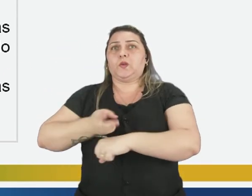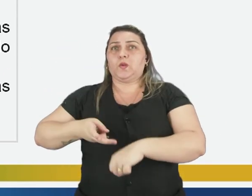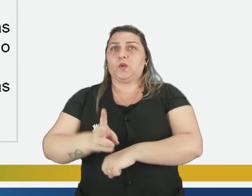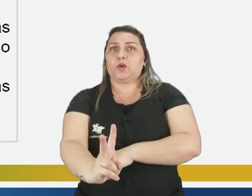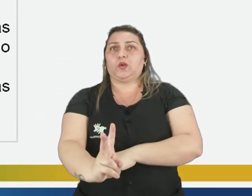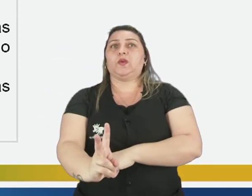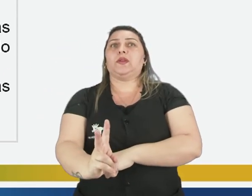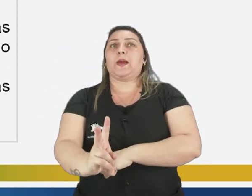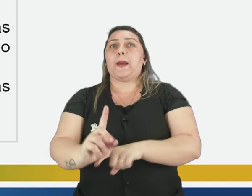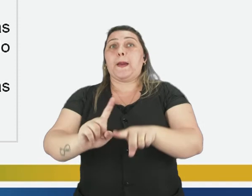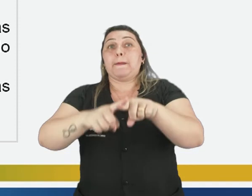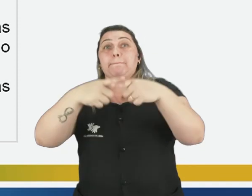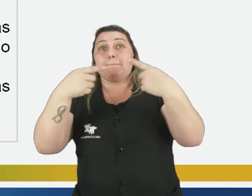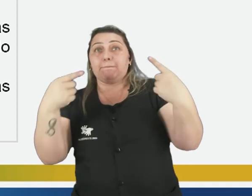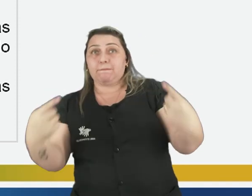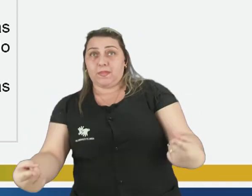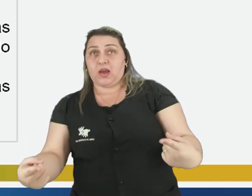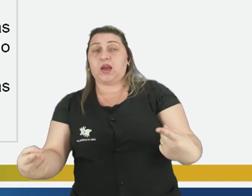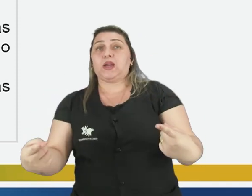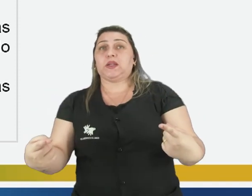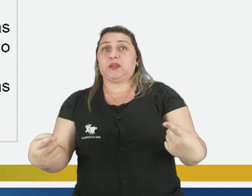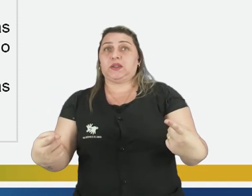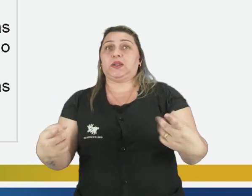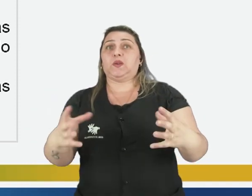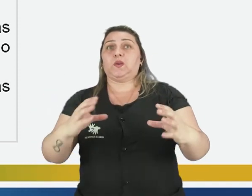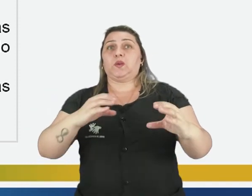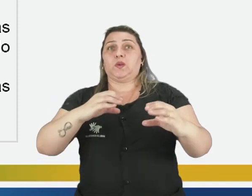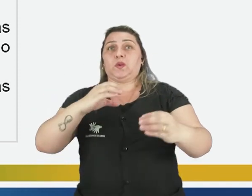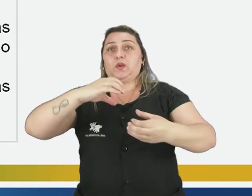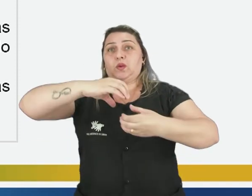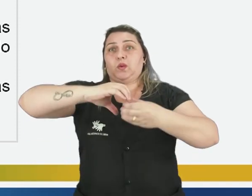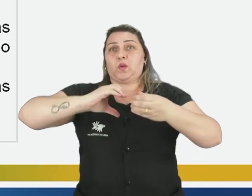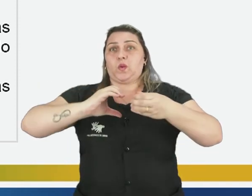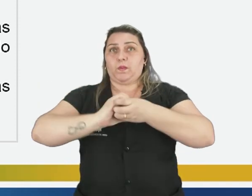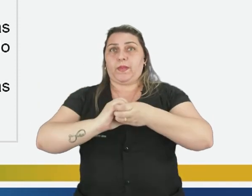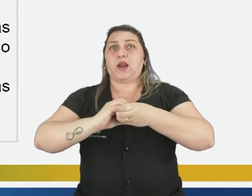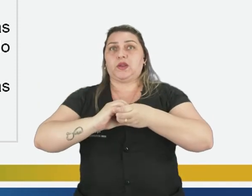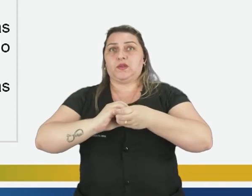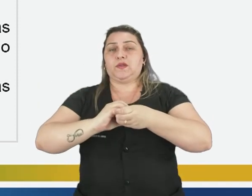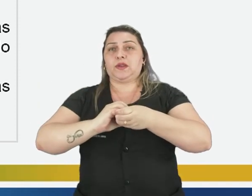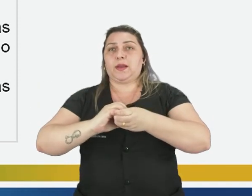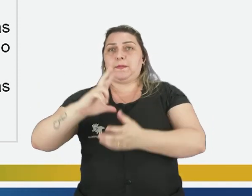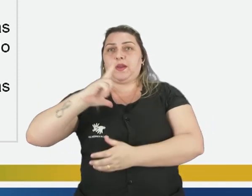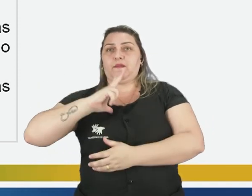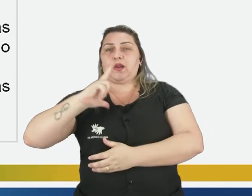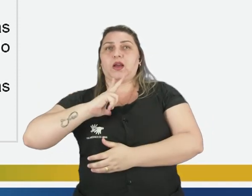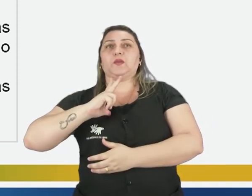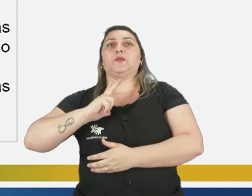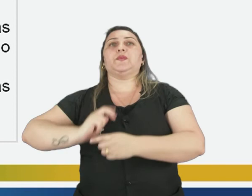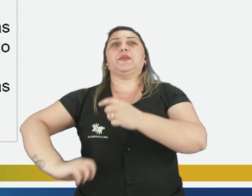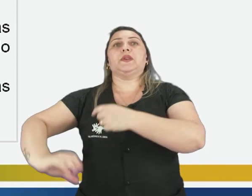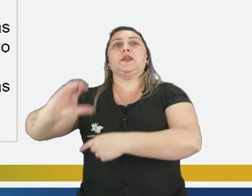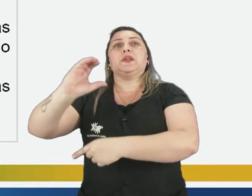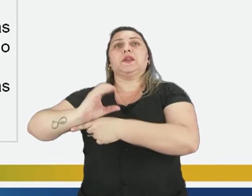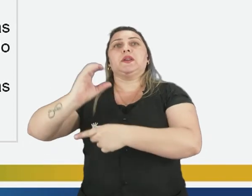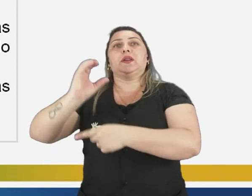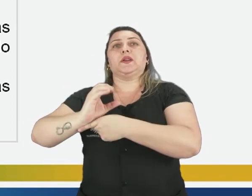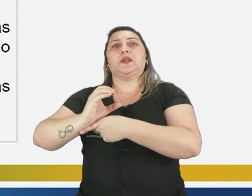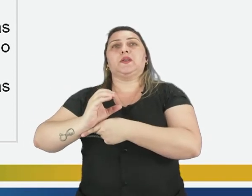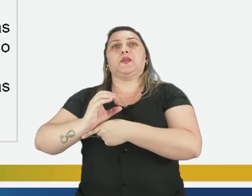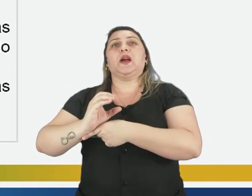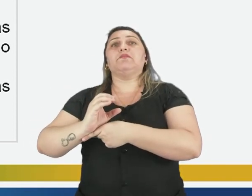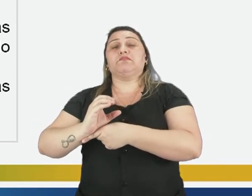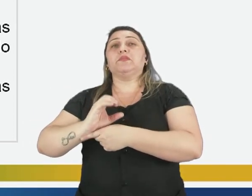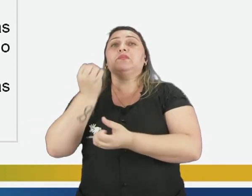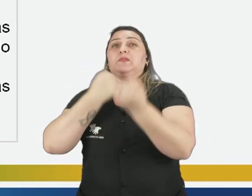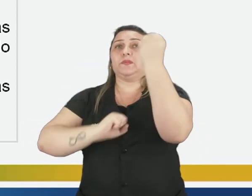Estado continua marcante, apesar da expansão dos setores cooperativistas e privado. Letra C,